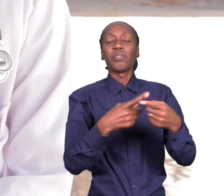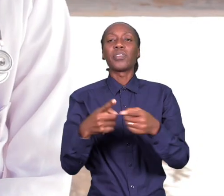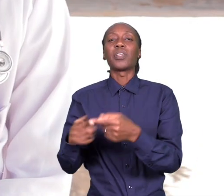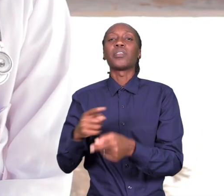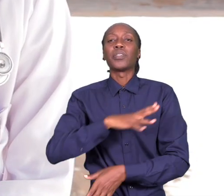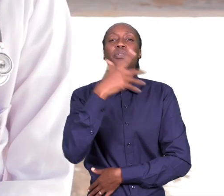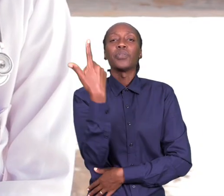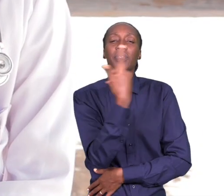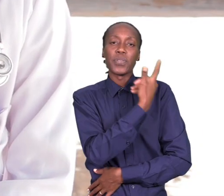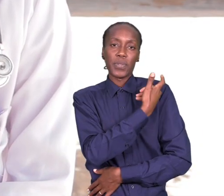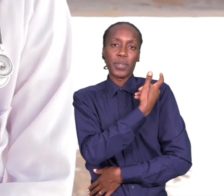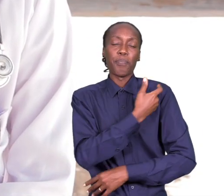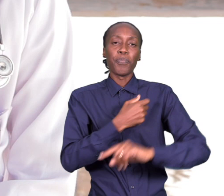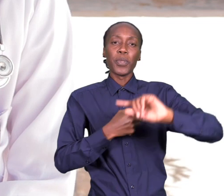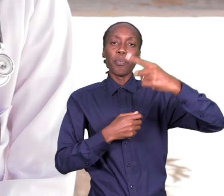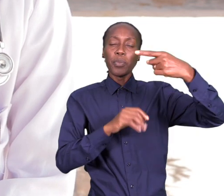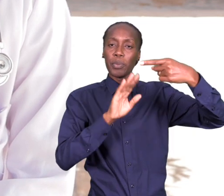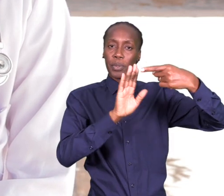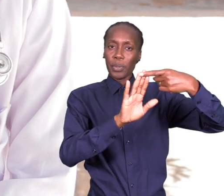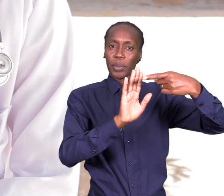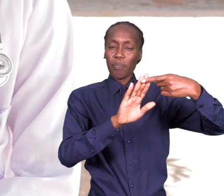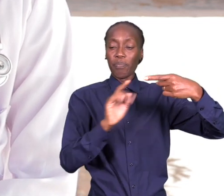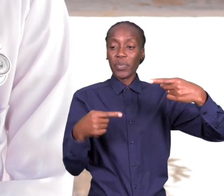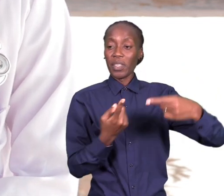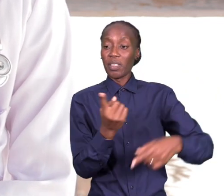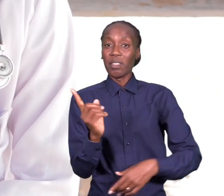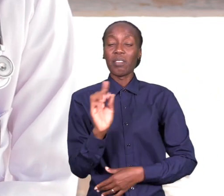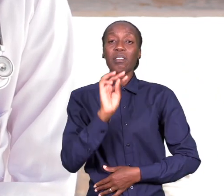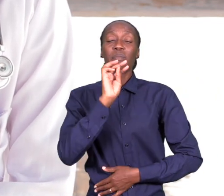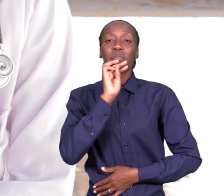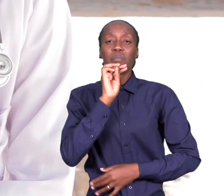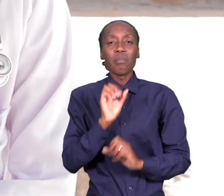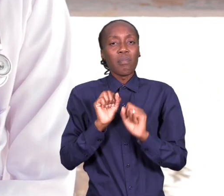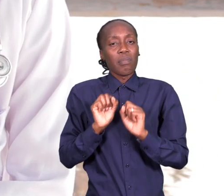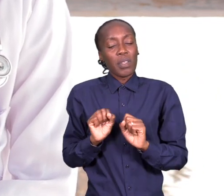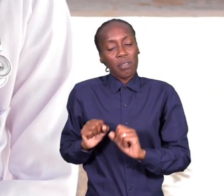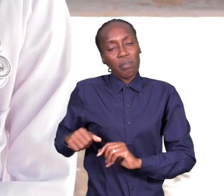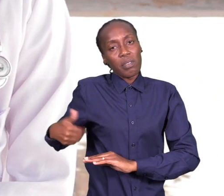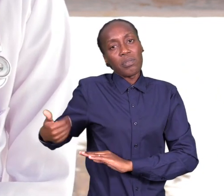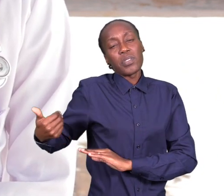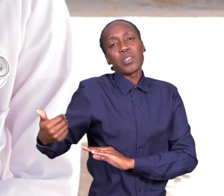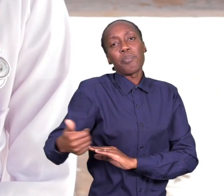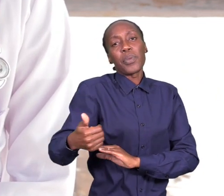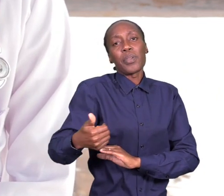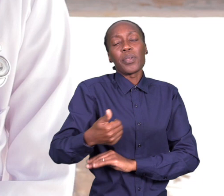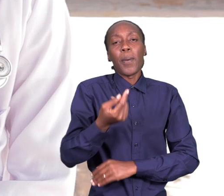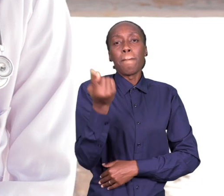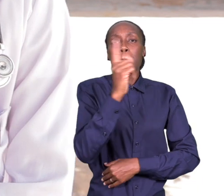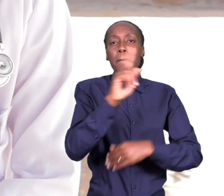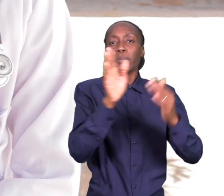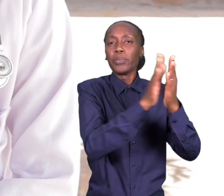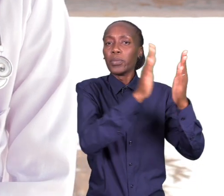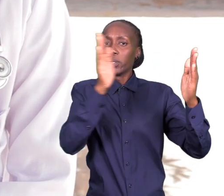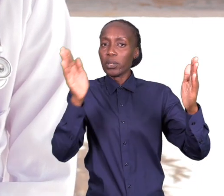O primeiro passo é que as mães devem levar todos os meses as crianças